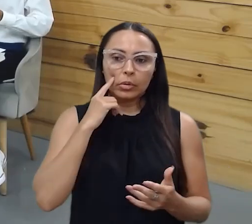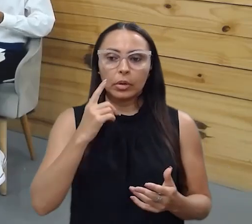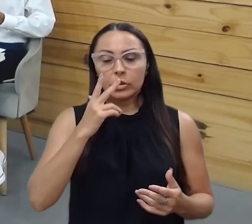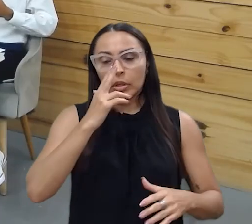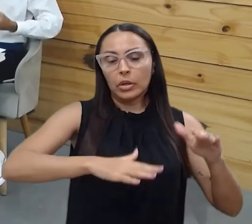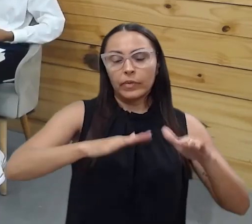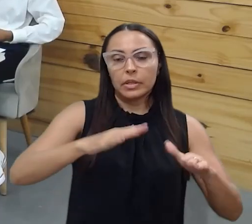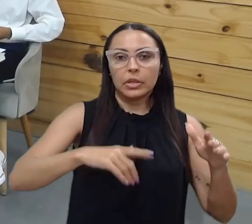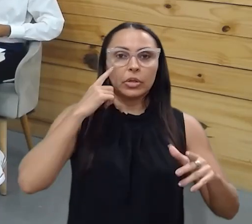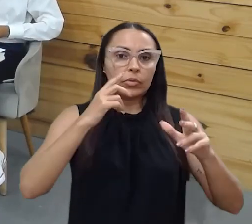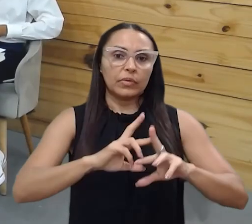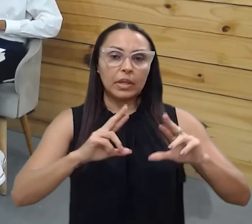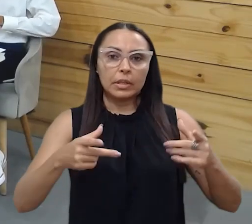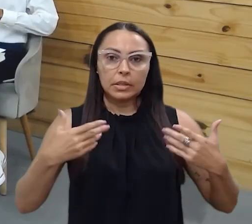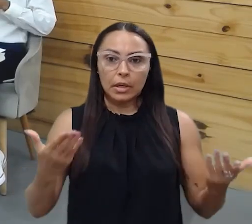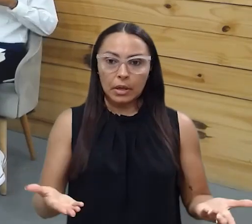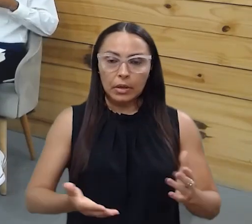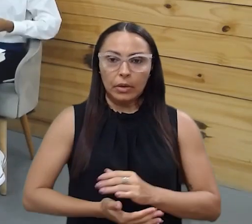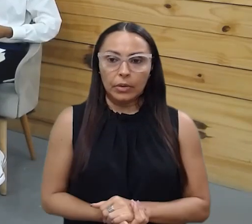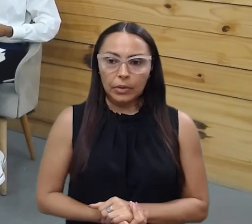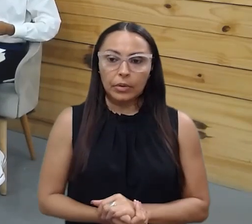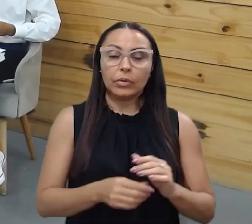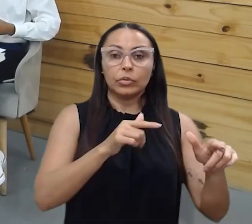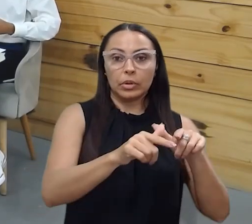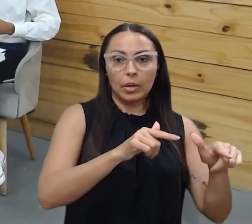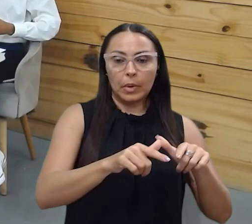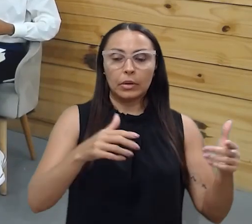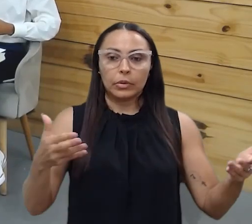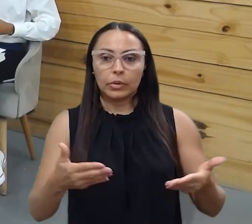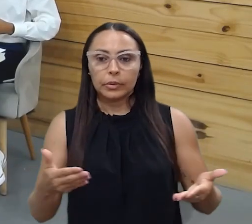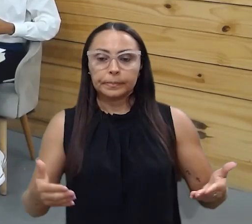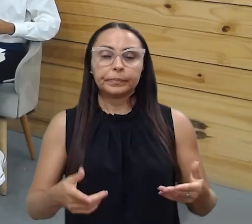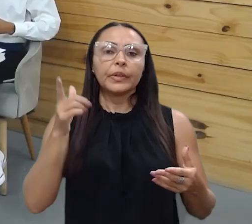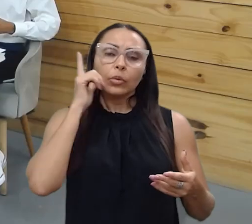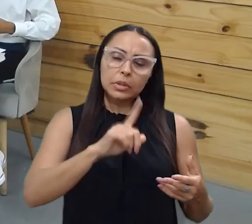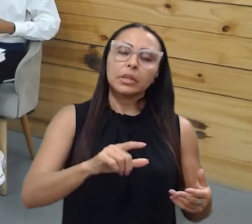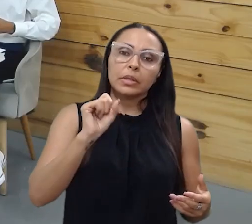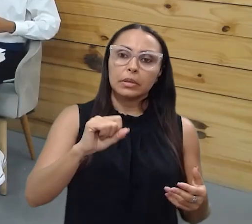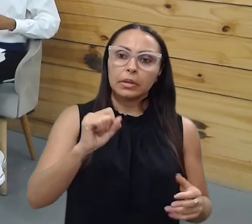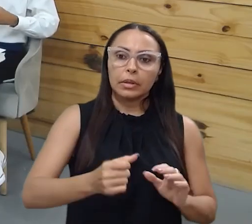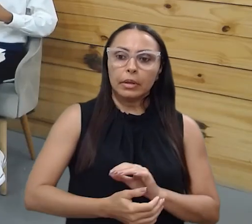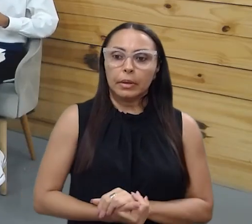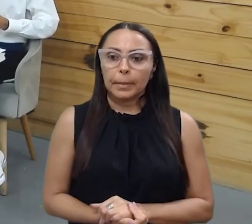o grande diferencial do design de Aloysio, né, do trabalho dele, porque ele conseguia